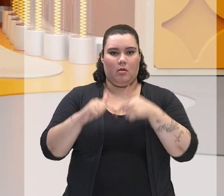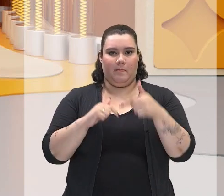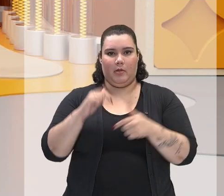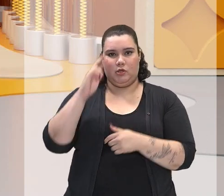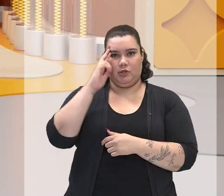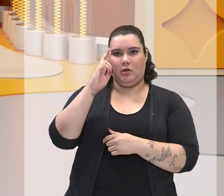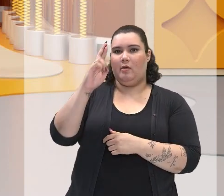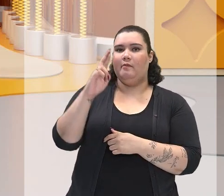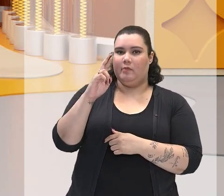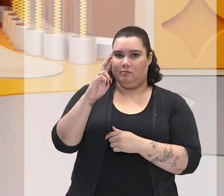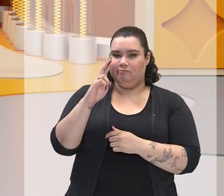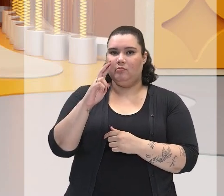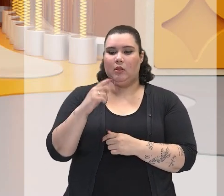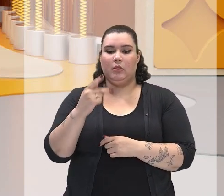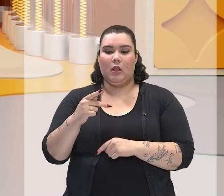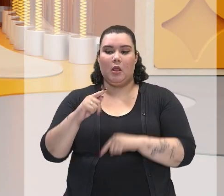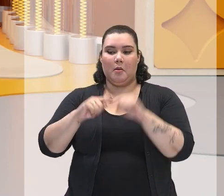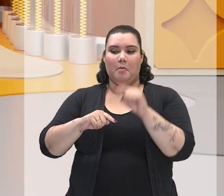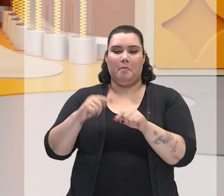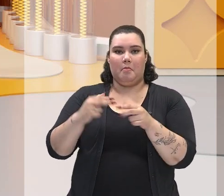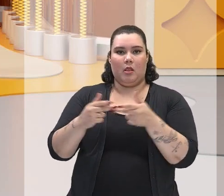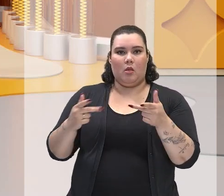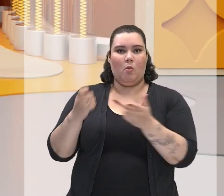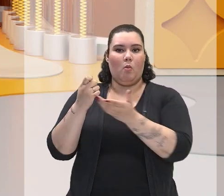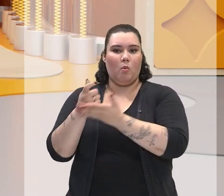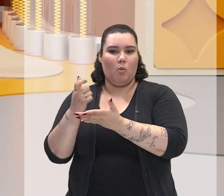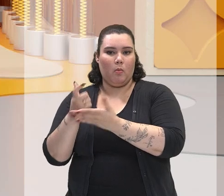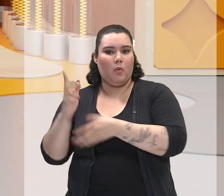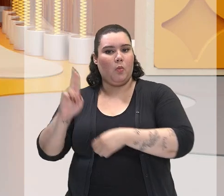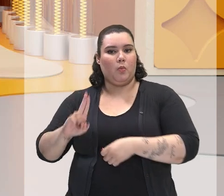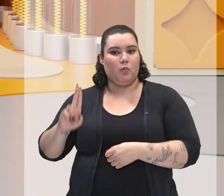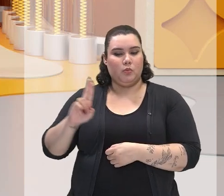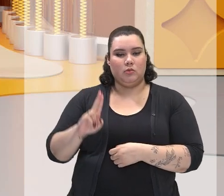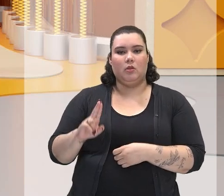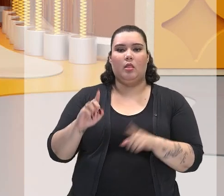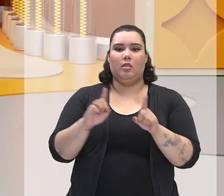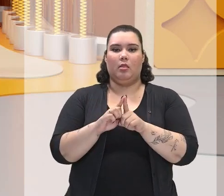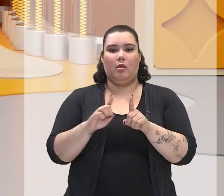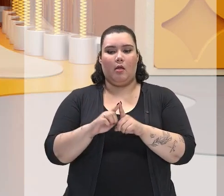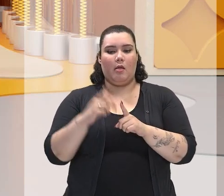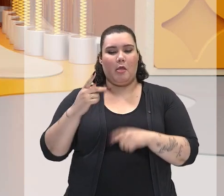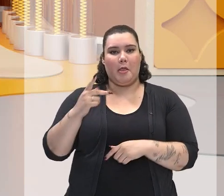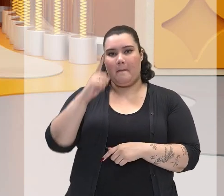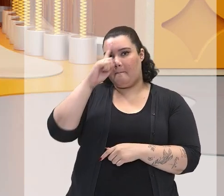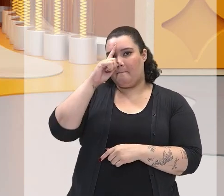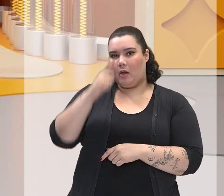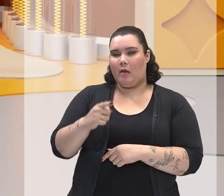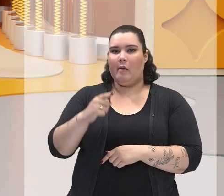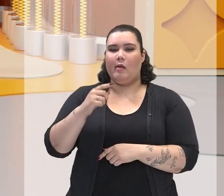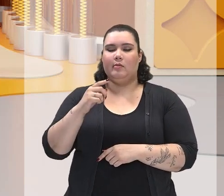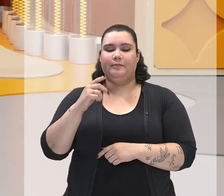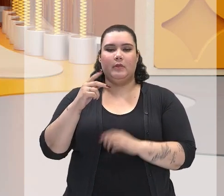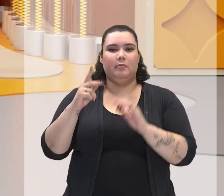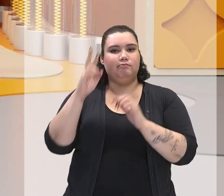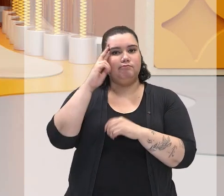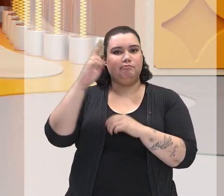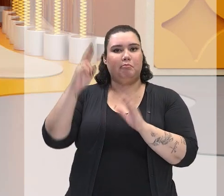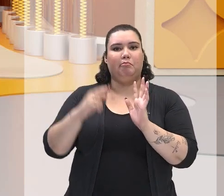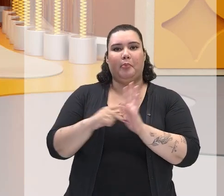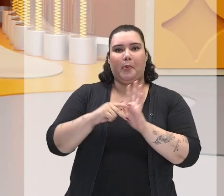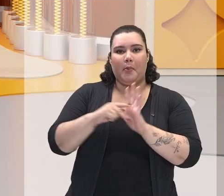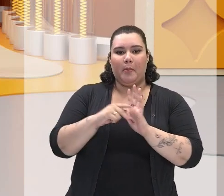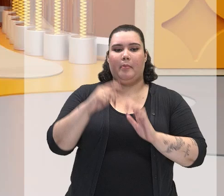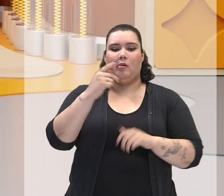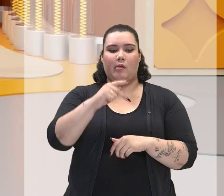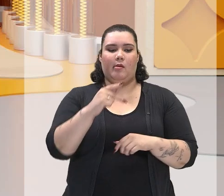seja, ele é dono do material utilizado para confeccionar o sapato, ele é dono das ferramentas utilizadas para